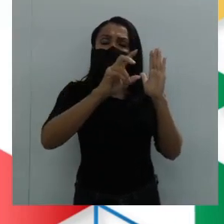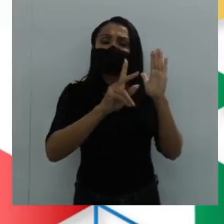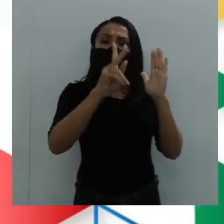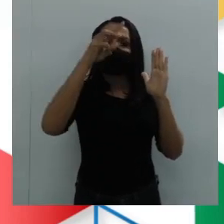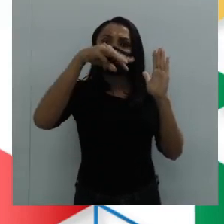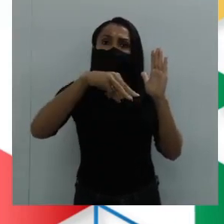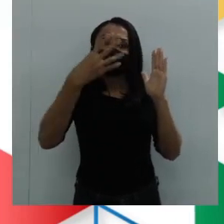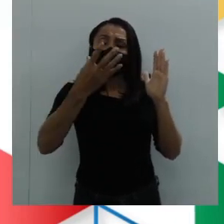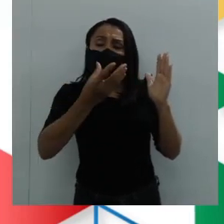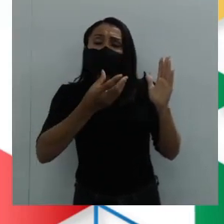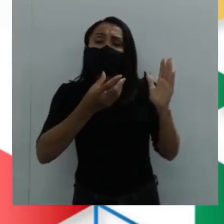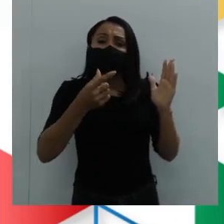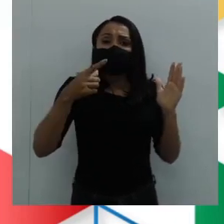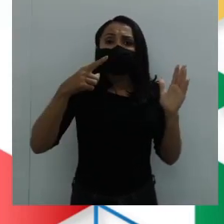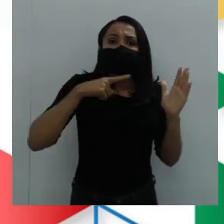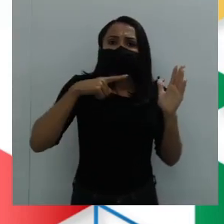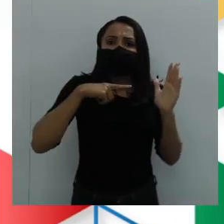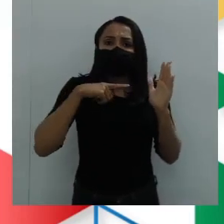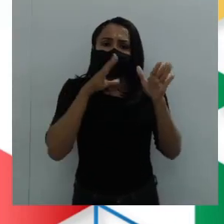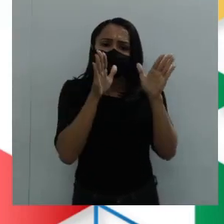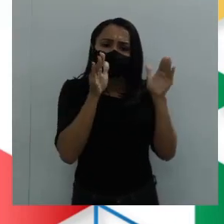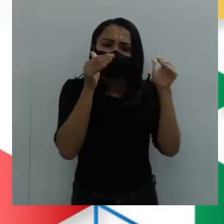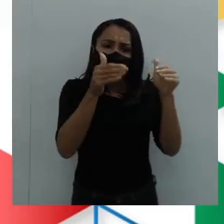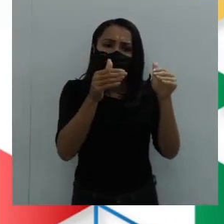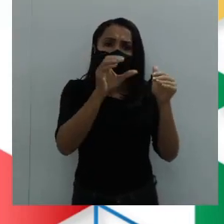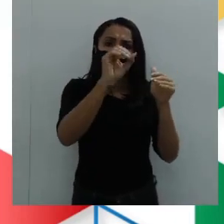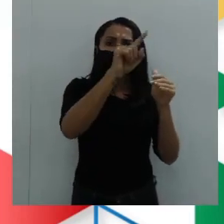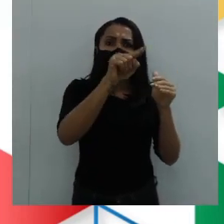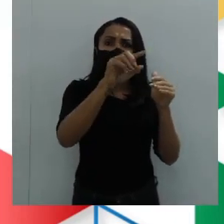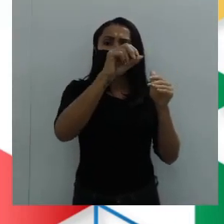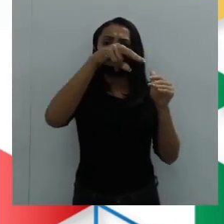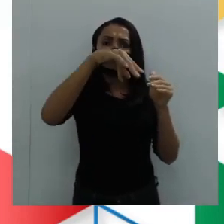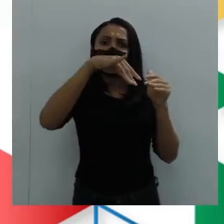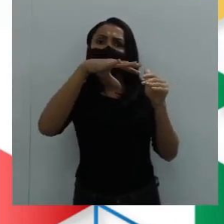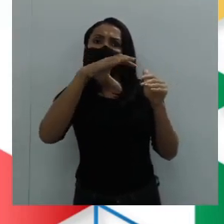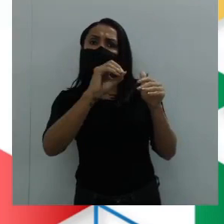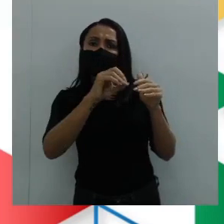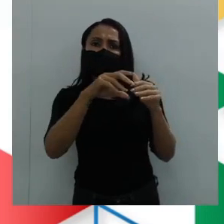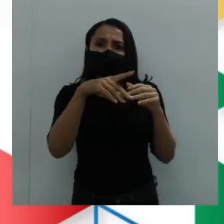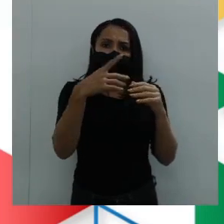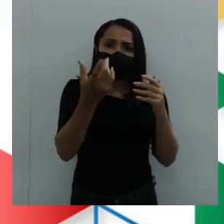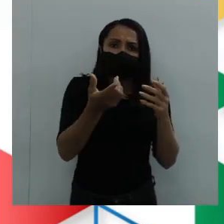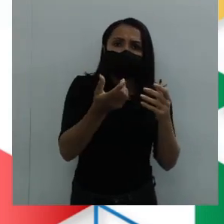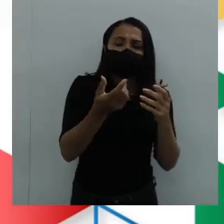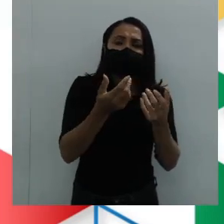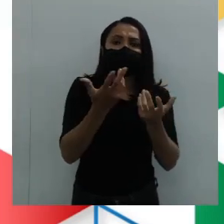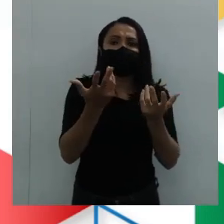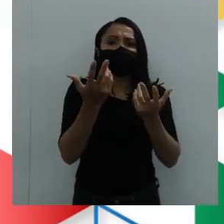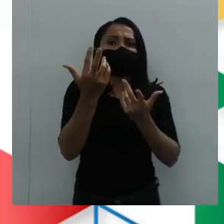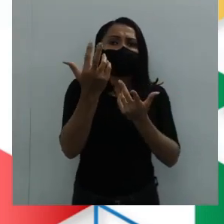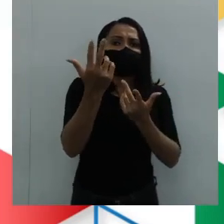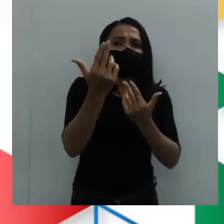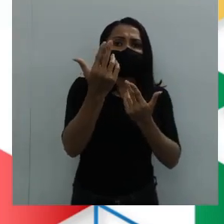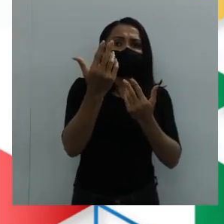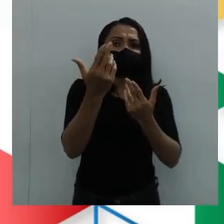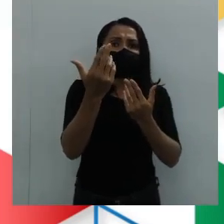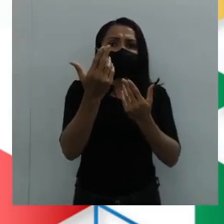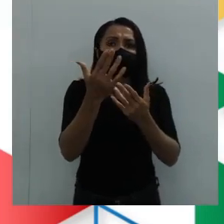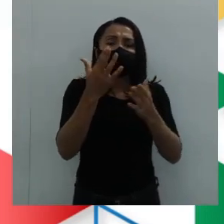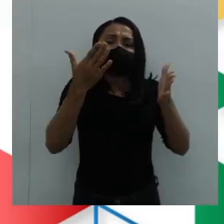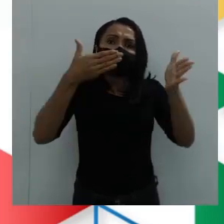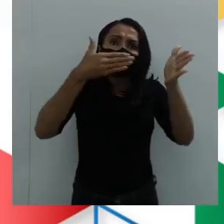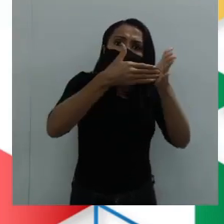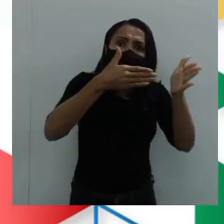existe ali uma concentração de ozônio que funciona como um filtro, impedindo a passagem